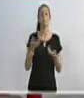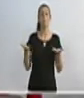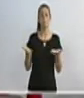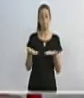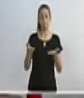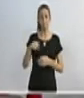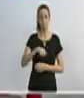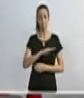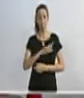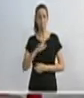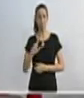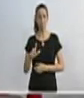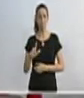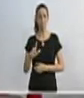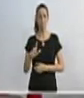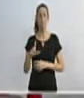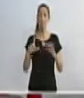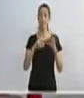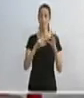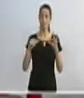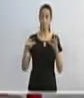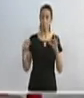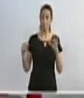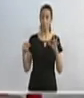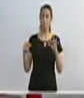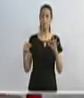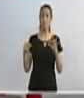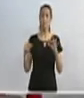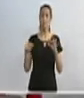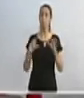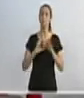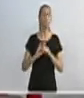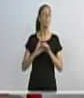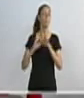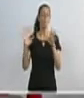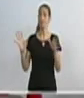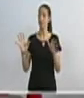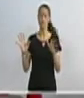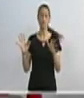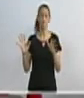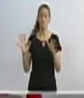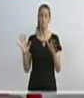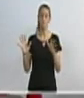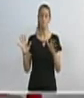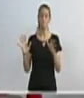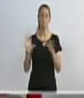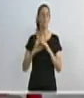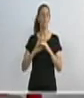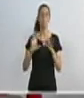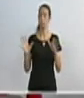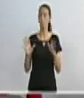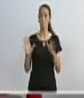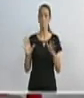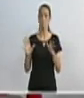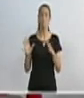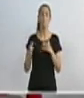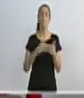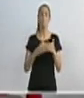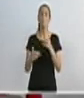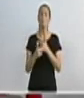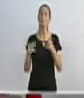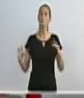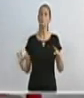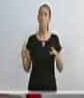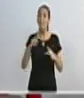em Blumenau, a FAEMA não licencia nenhum tipo de artefato ligado a antenas